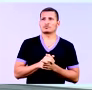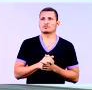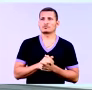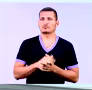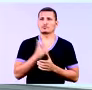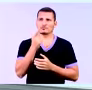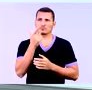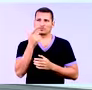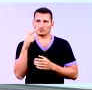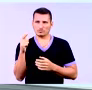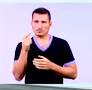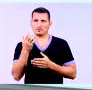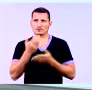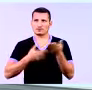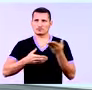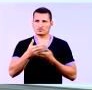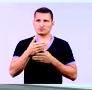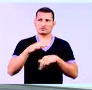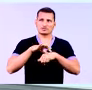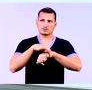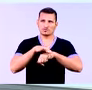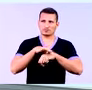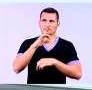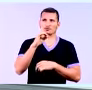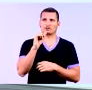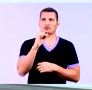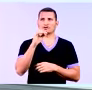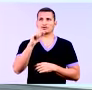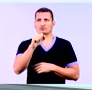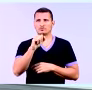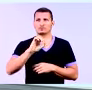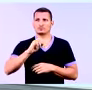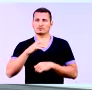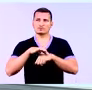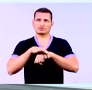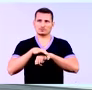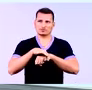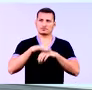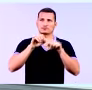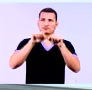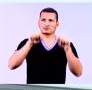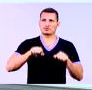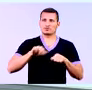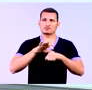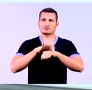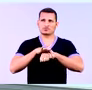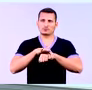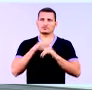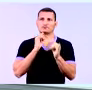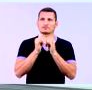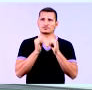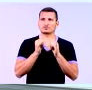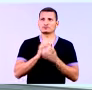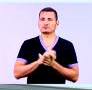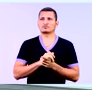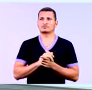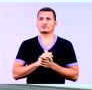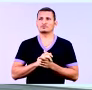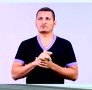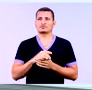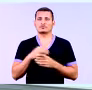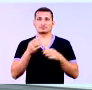outros aspectos relacionados à segurança de dados, né? Ou segurança de sistema, ou segurança da informação. Veja, nós estamos falando